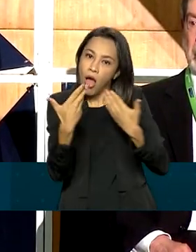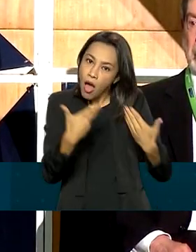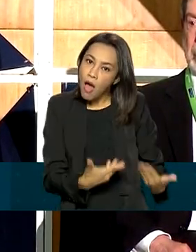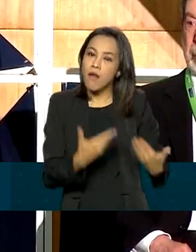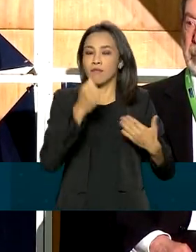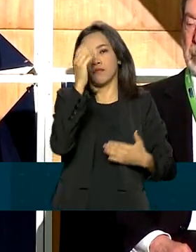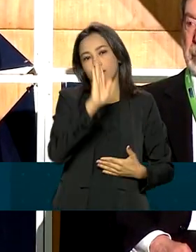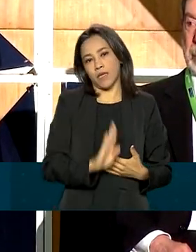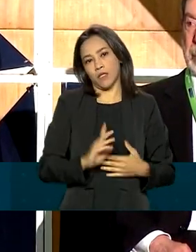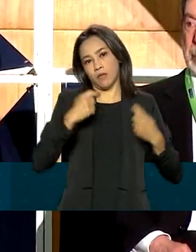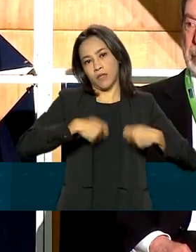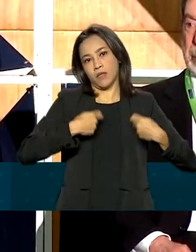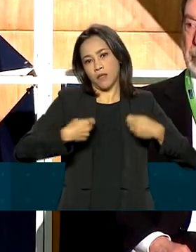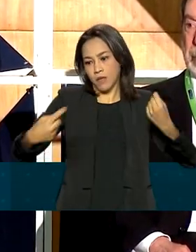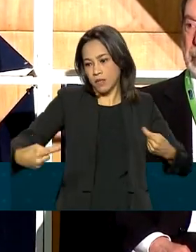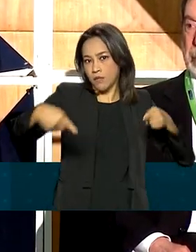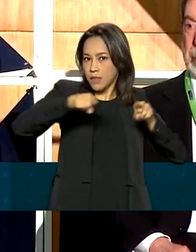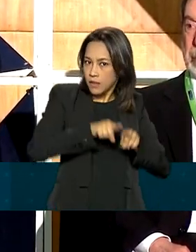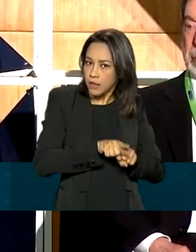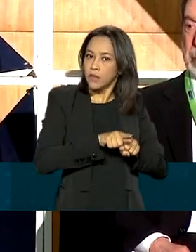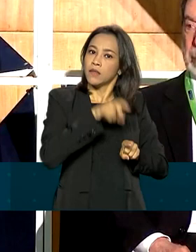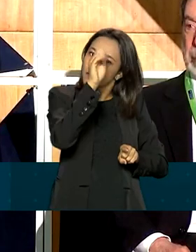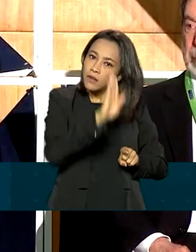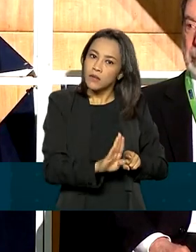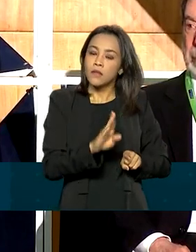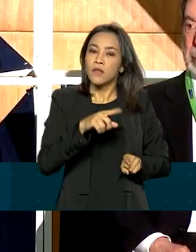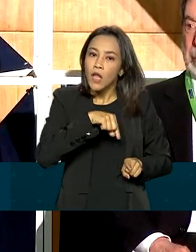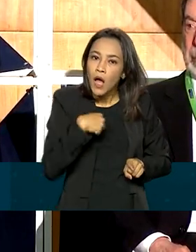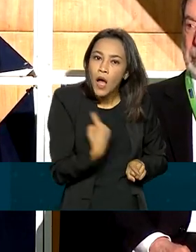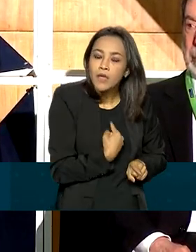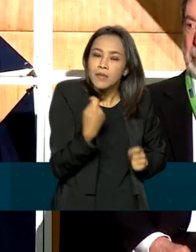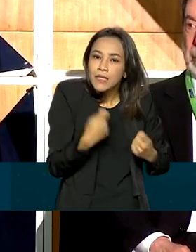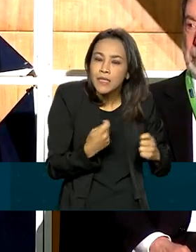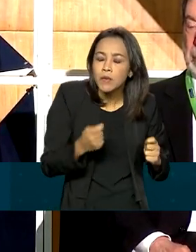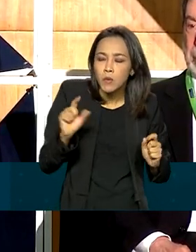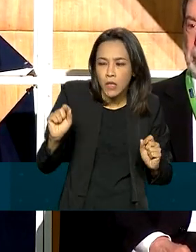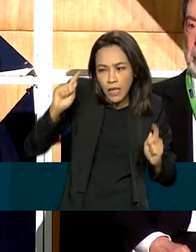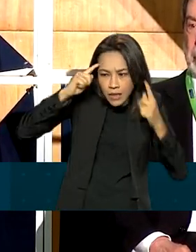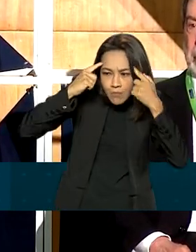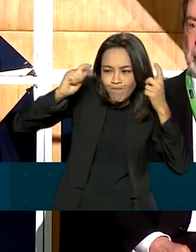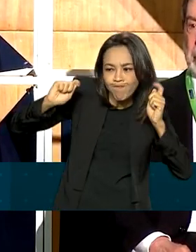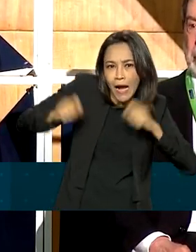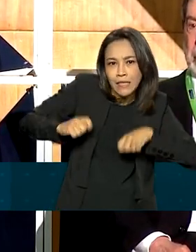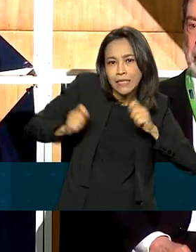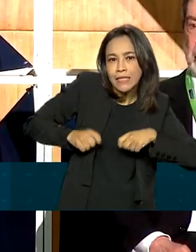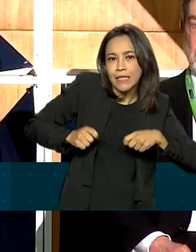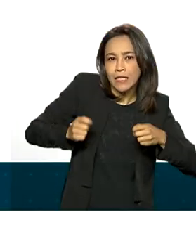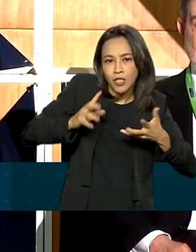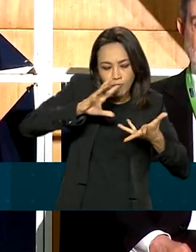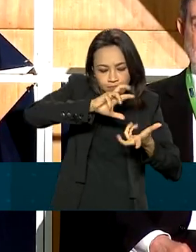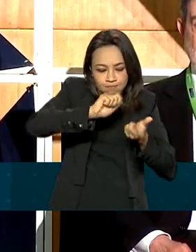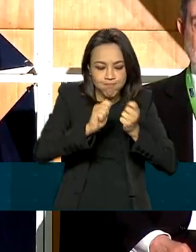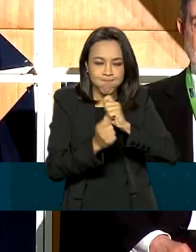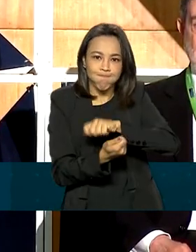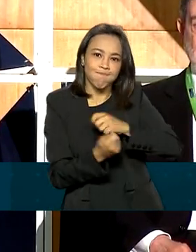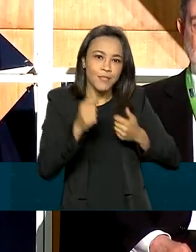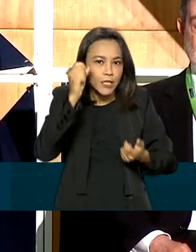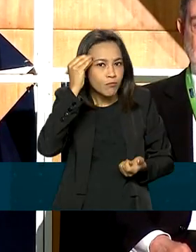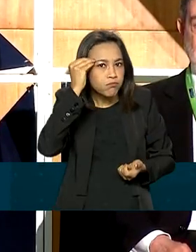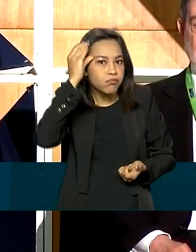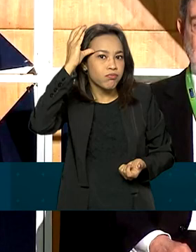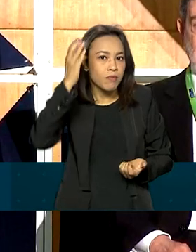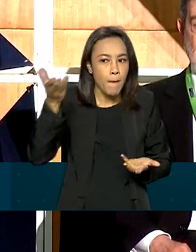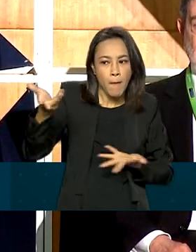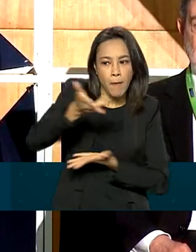Nós precisamos dessa parceria no Brasil. Nós precisamos dessa capacidade de reciclagem. Nós seremos